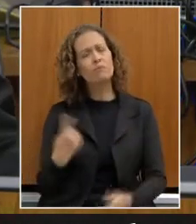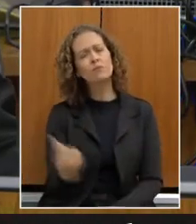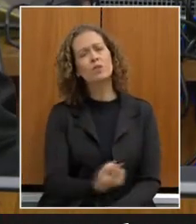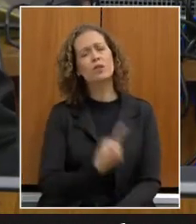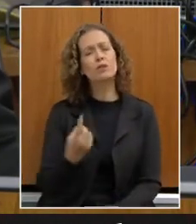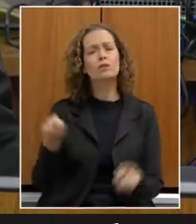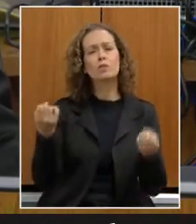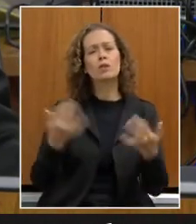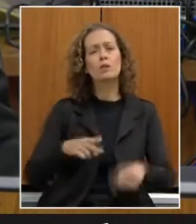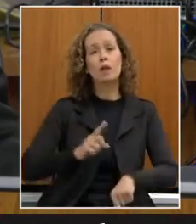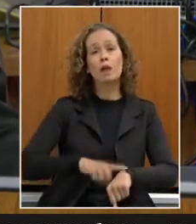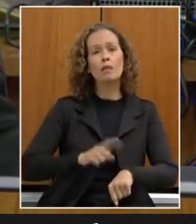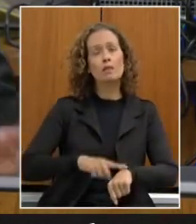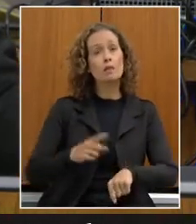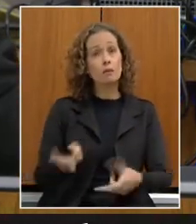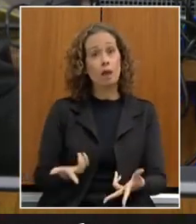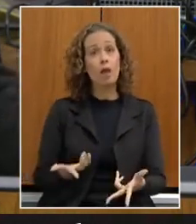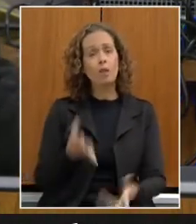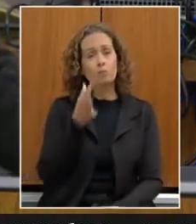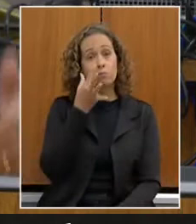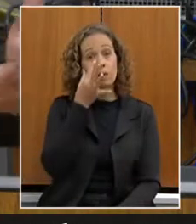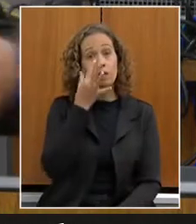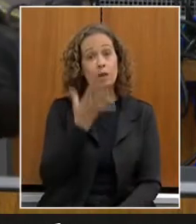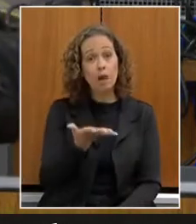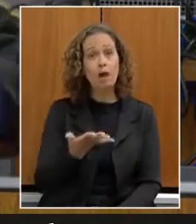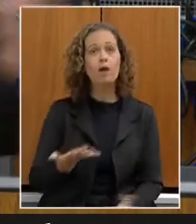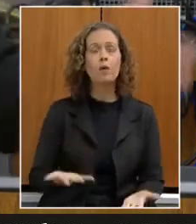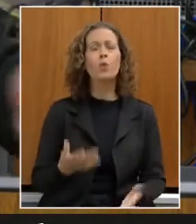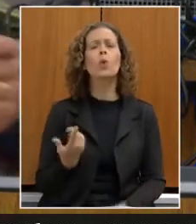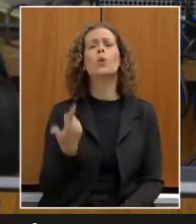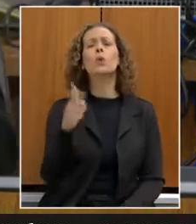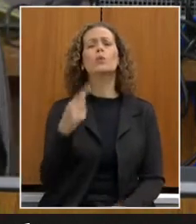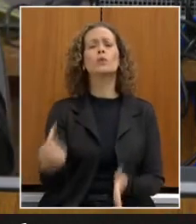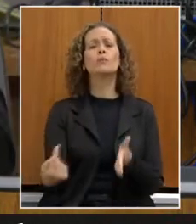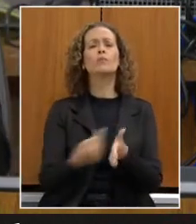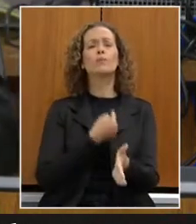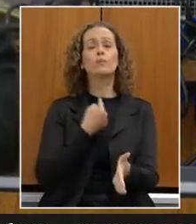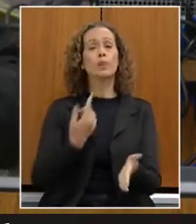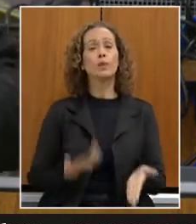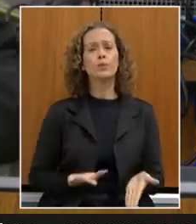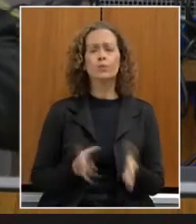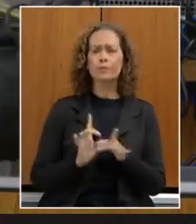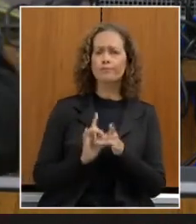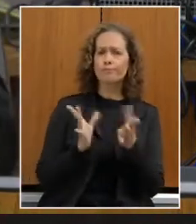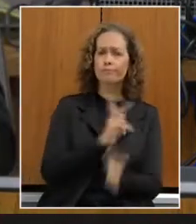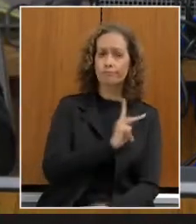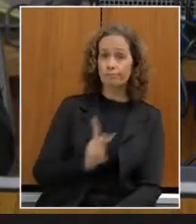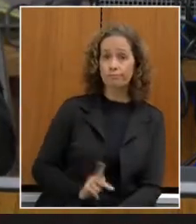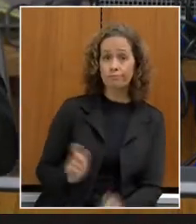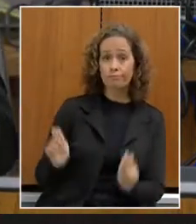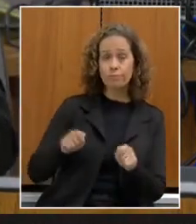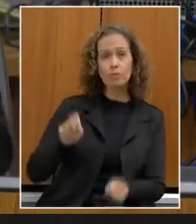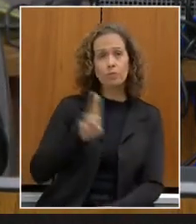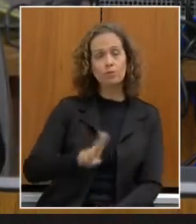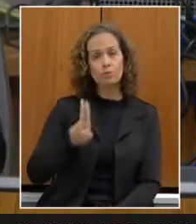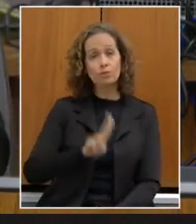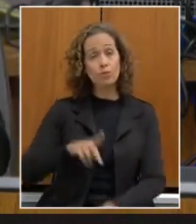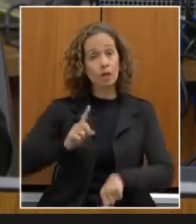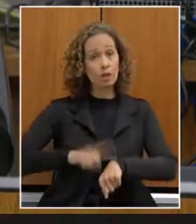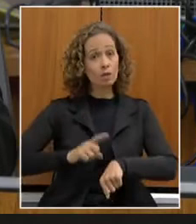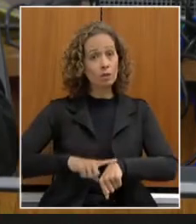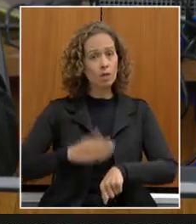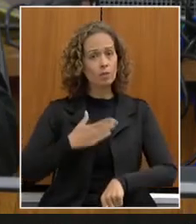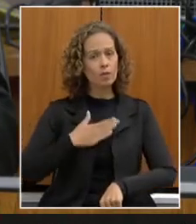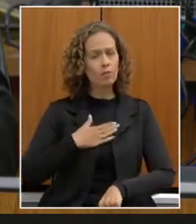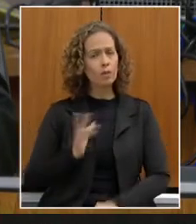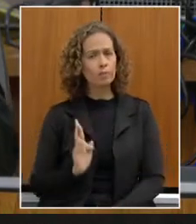em tempo real chega aqui inclusive mais uma outra pergunta o presidente me permite usar aqui o tempo da minha